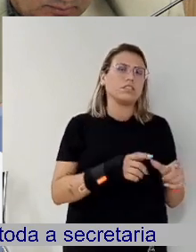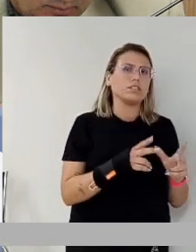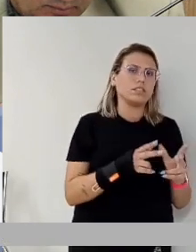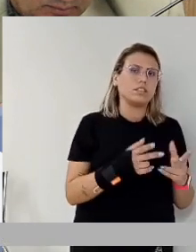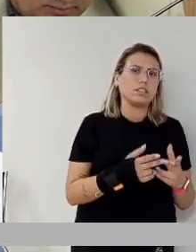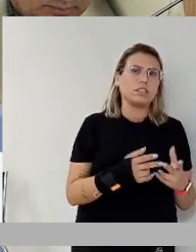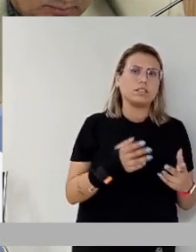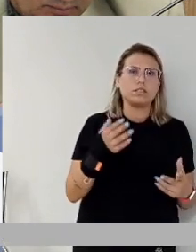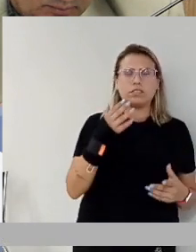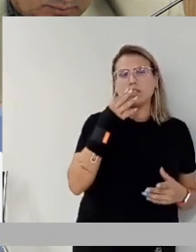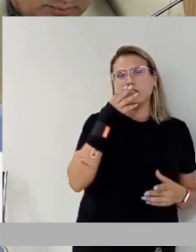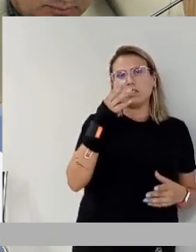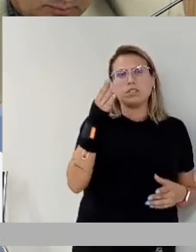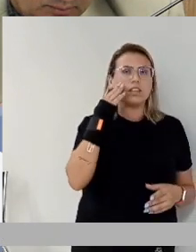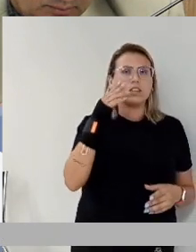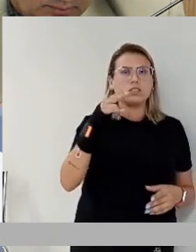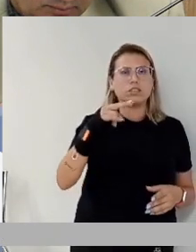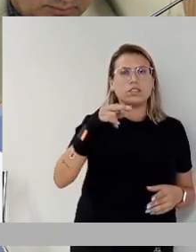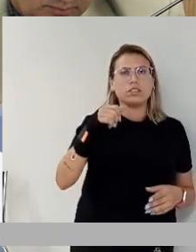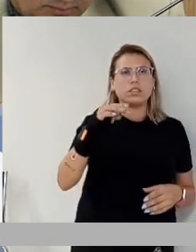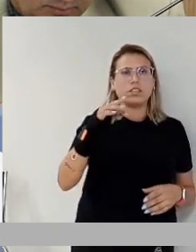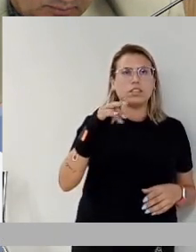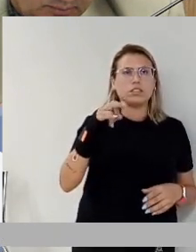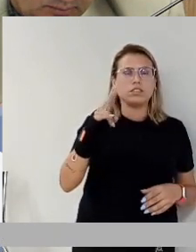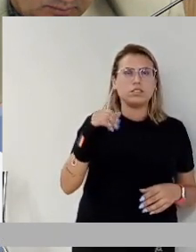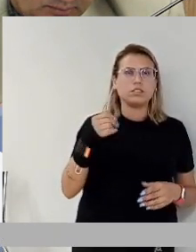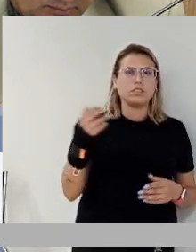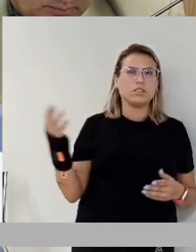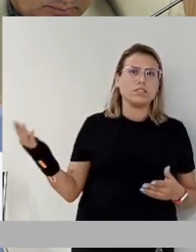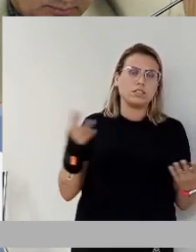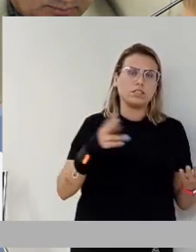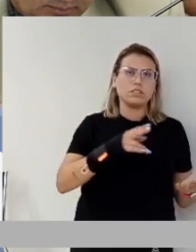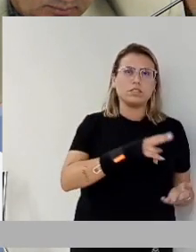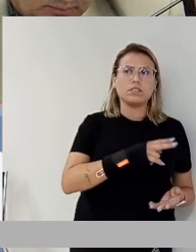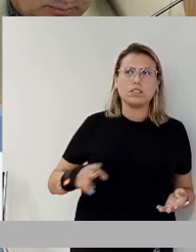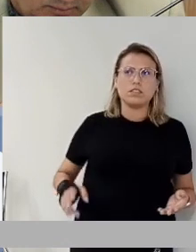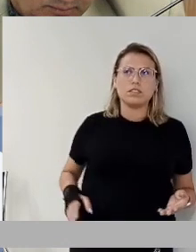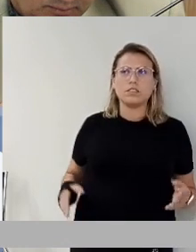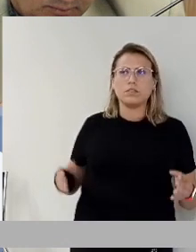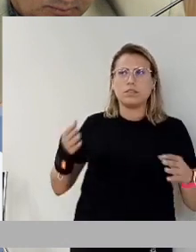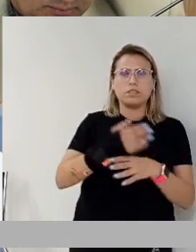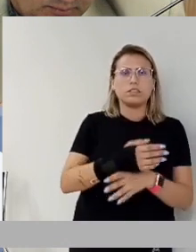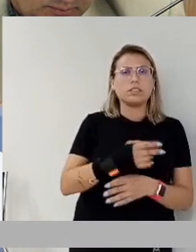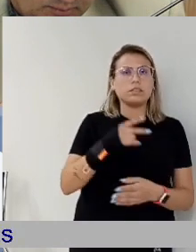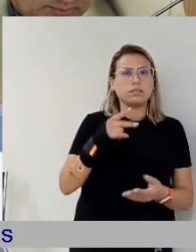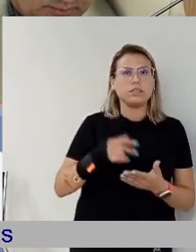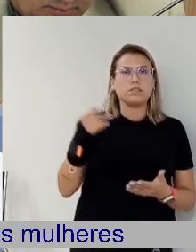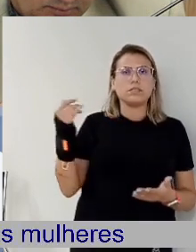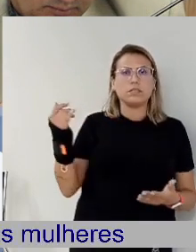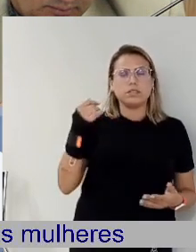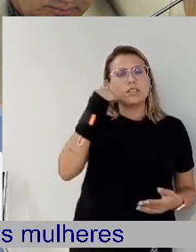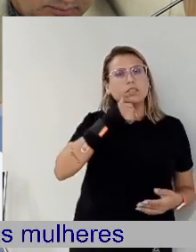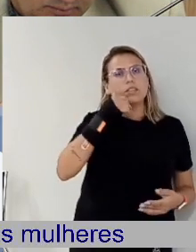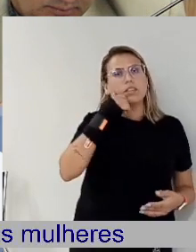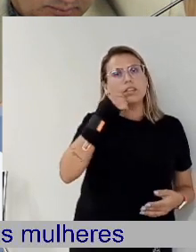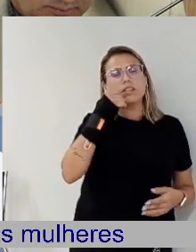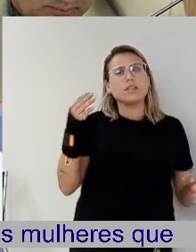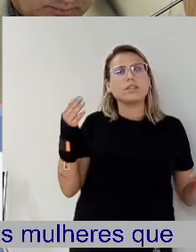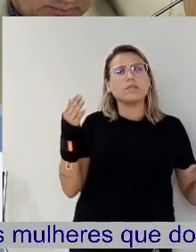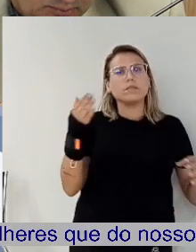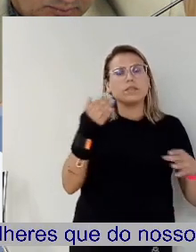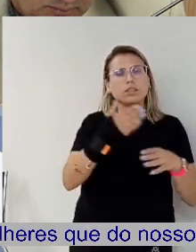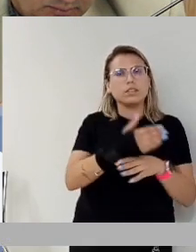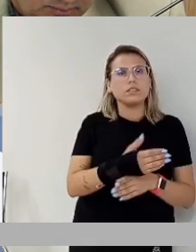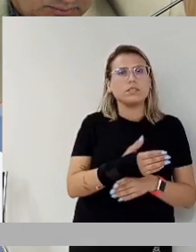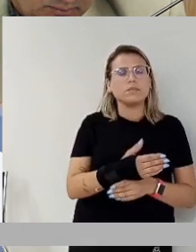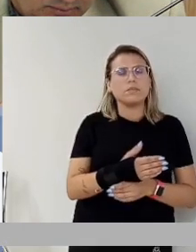Nativa convidar todas as senhoras senhores vereadores principalmente todas as mulheres aqui do nosso tabir